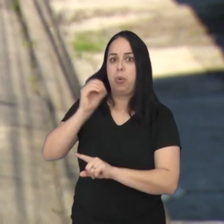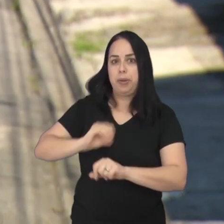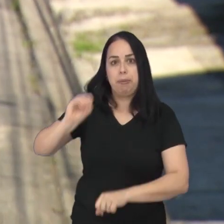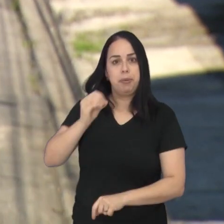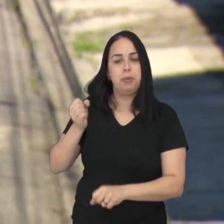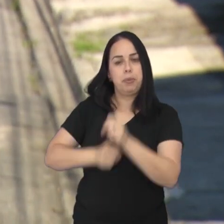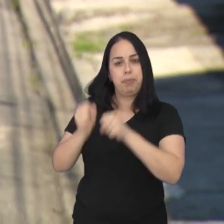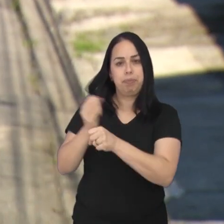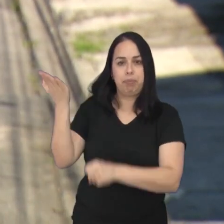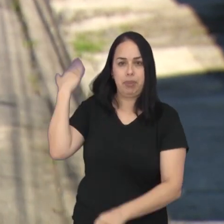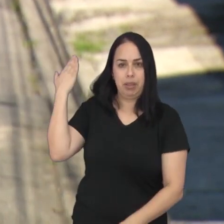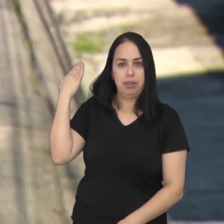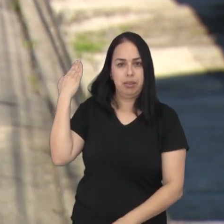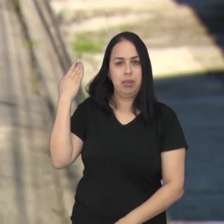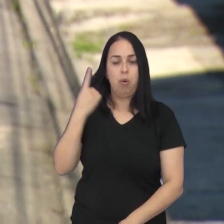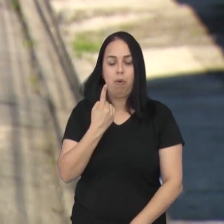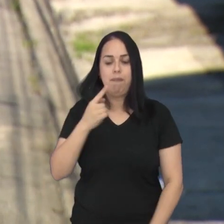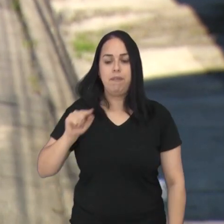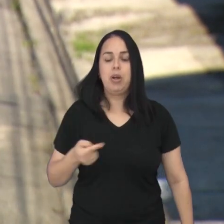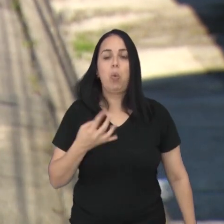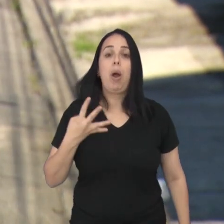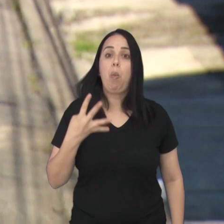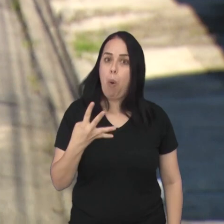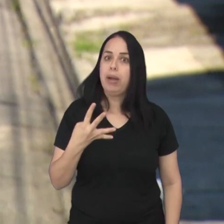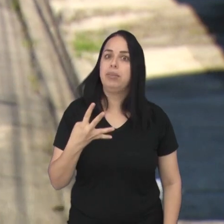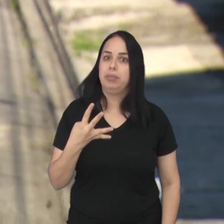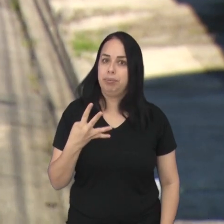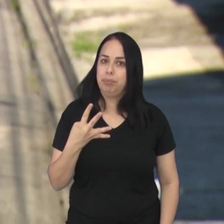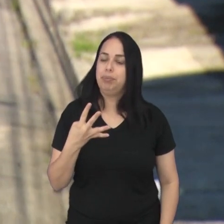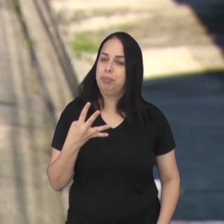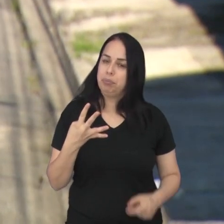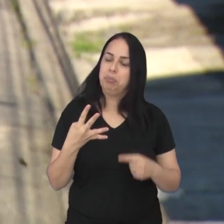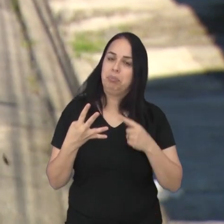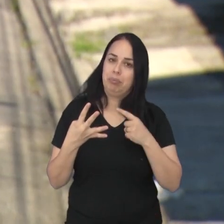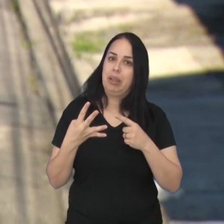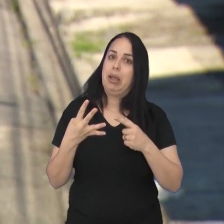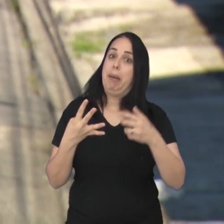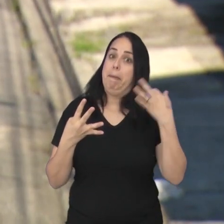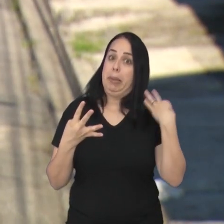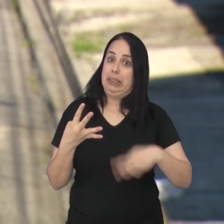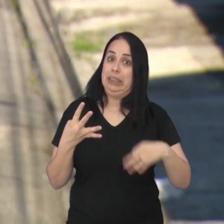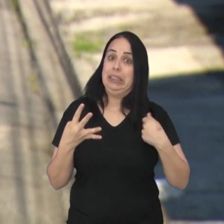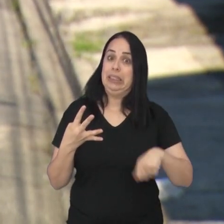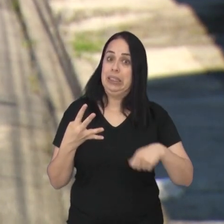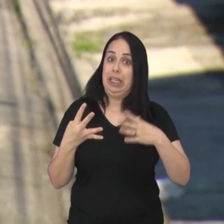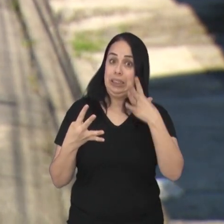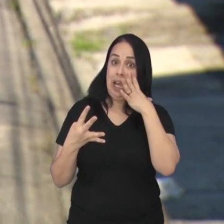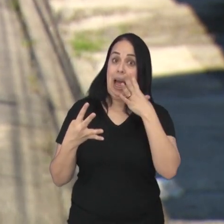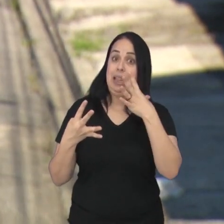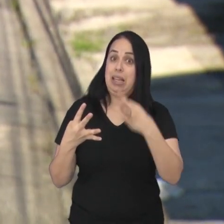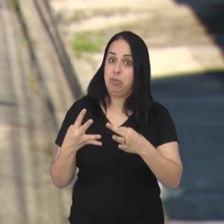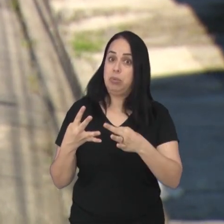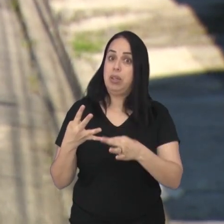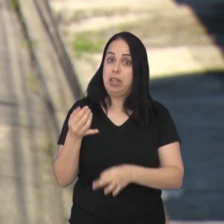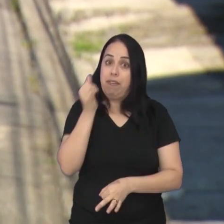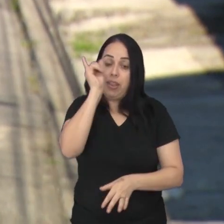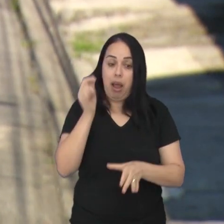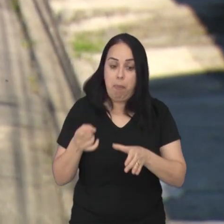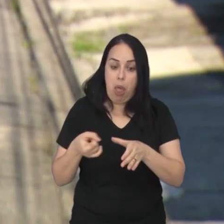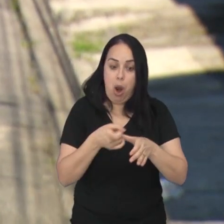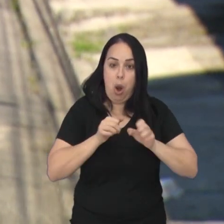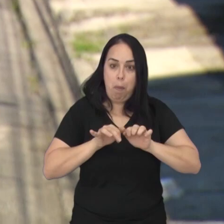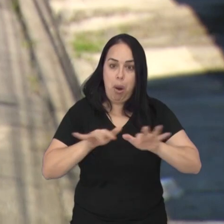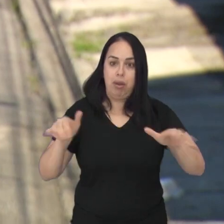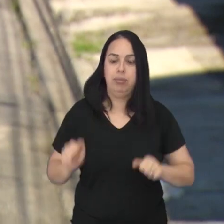em outubro do ano passado, o índice Bretot ficou em 1,4. O número colocou a cidade em estado de alerta